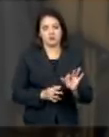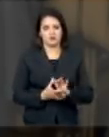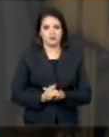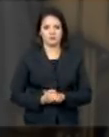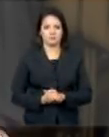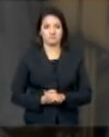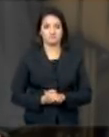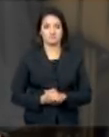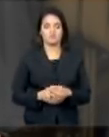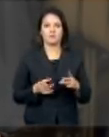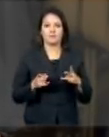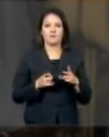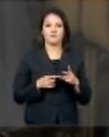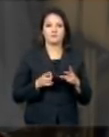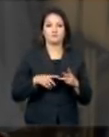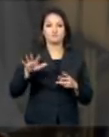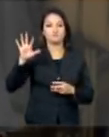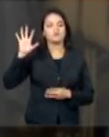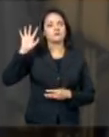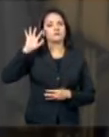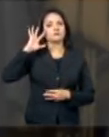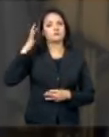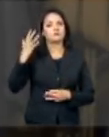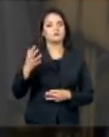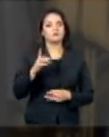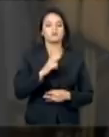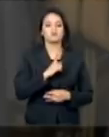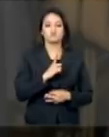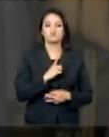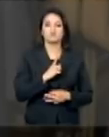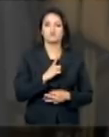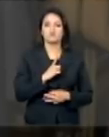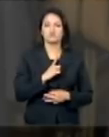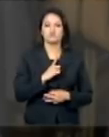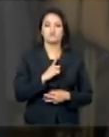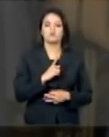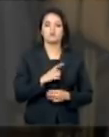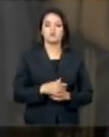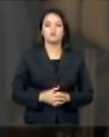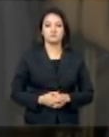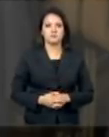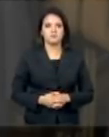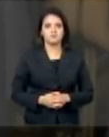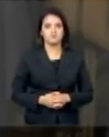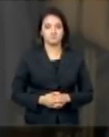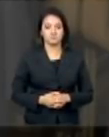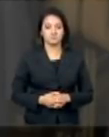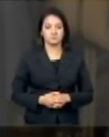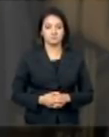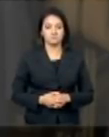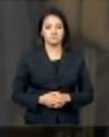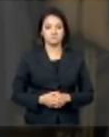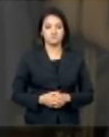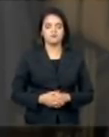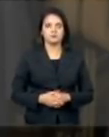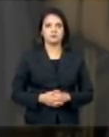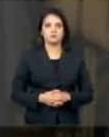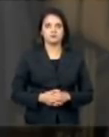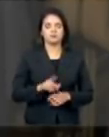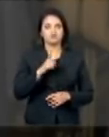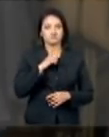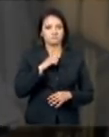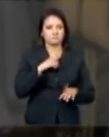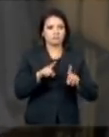terceira decisão também excelências um tanto recente contemporânea a data da afetação destes autos a repercussão